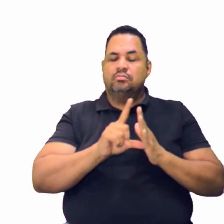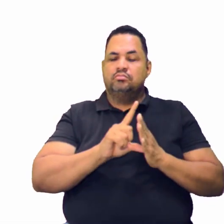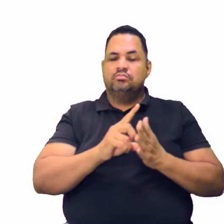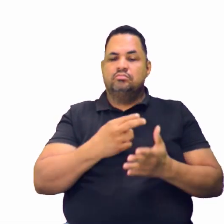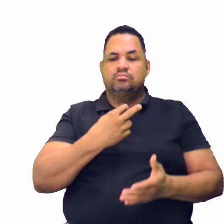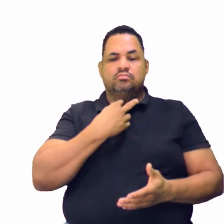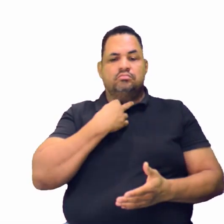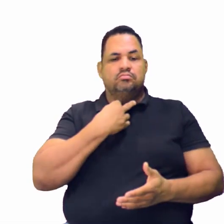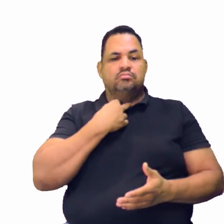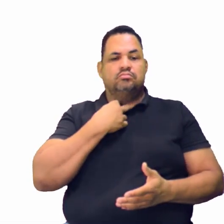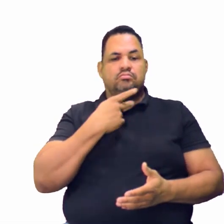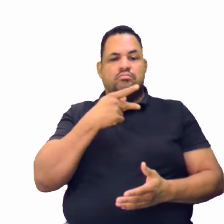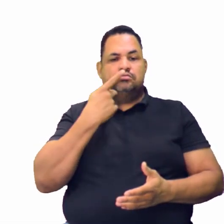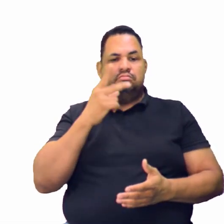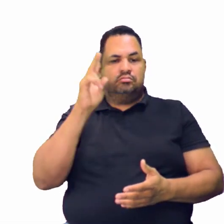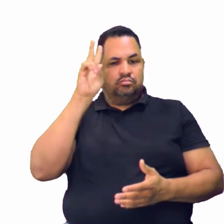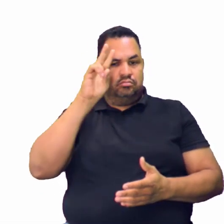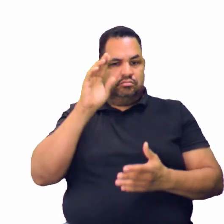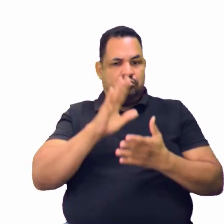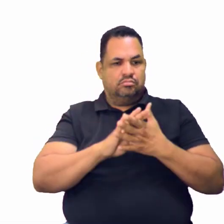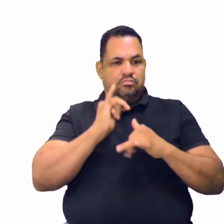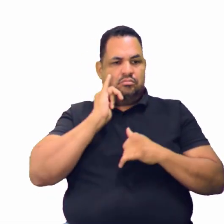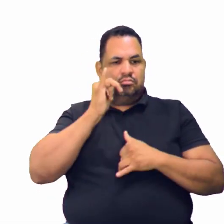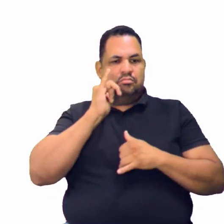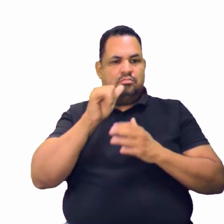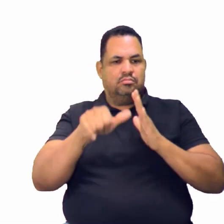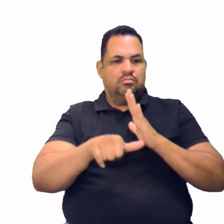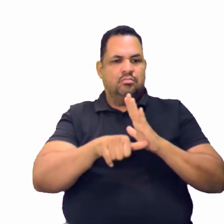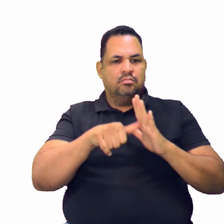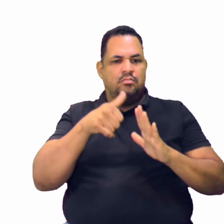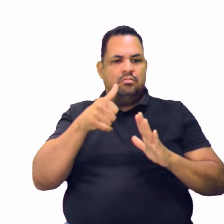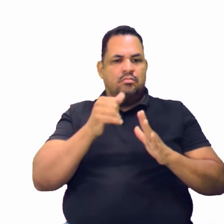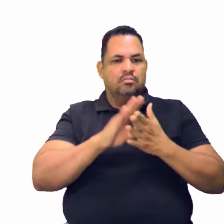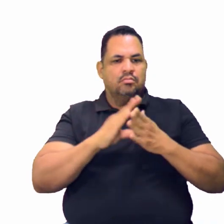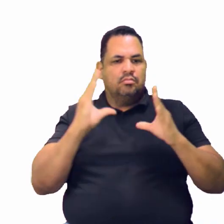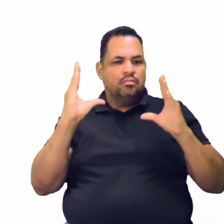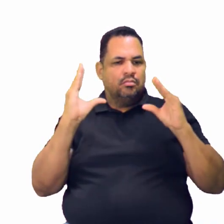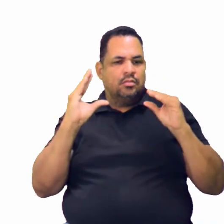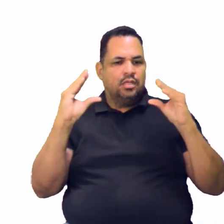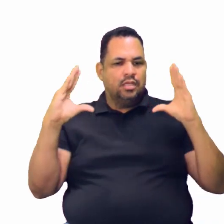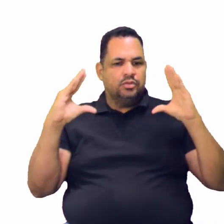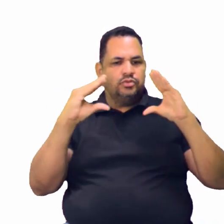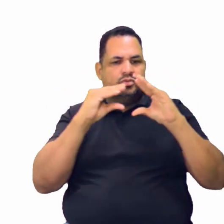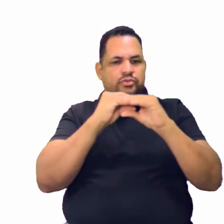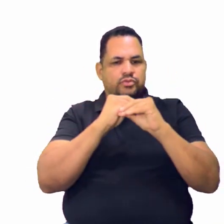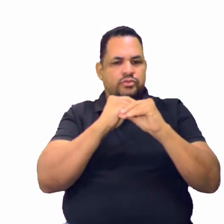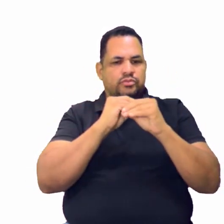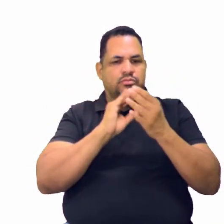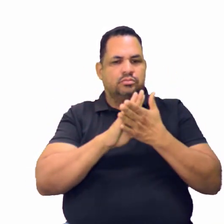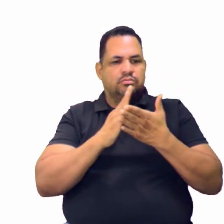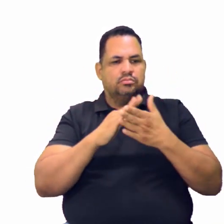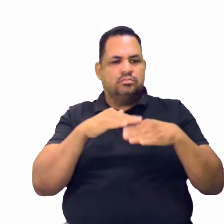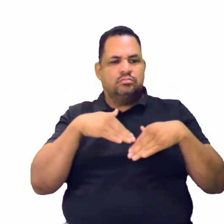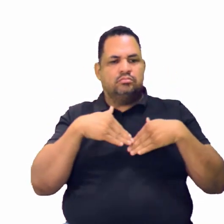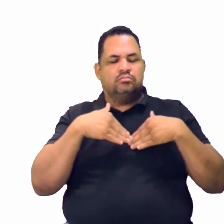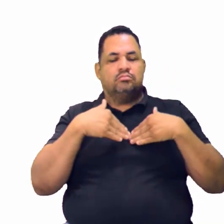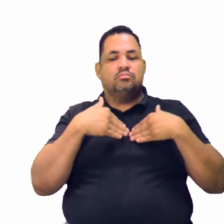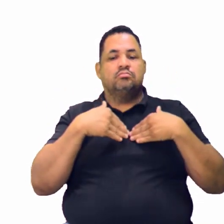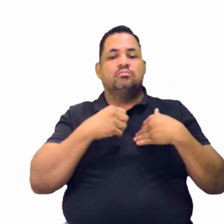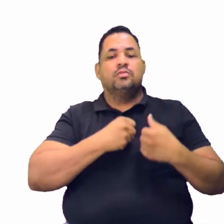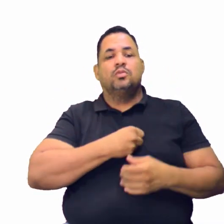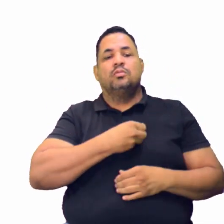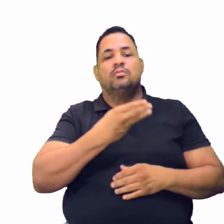fatos nem ditos. Melhor será contar, primeiro, de maneira tão sucinta e imparcial